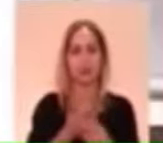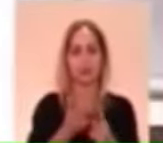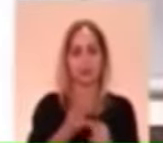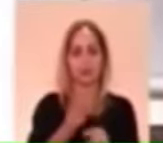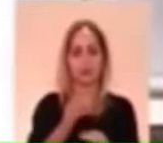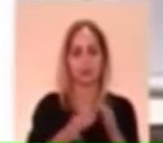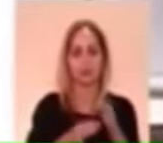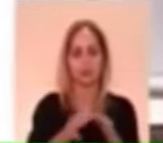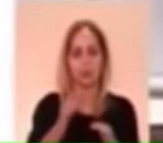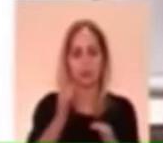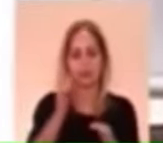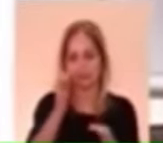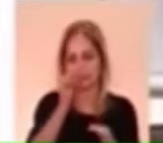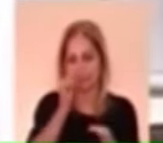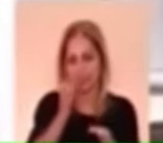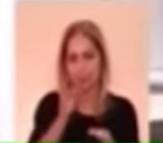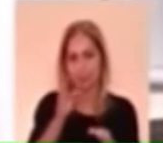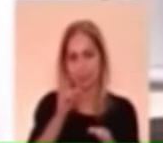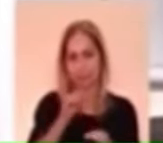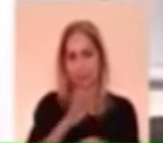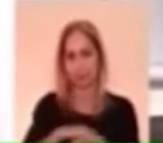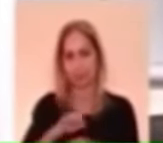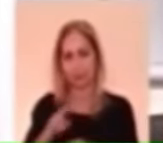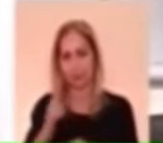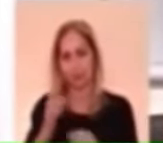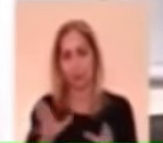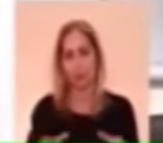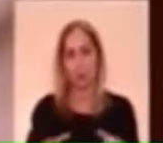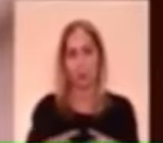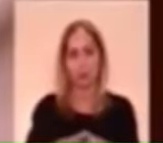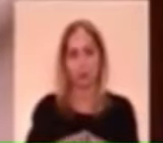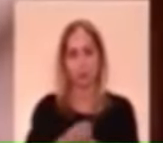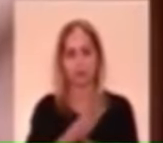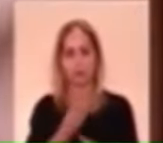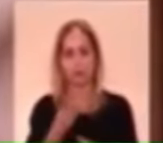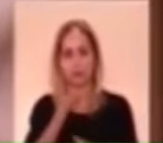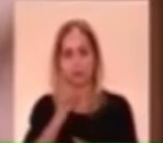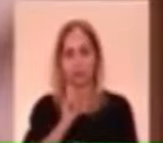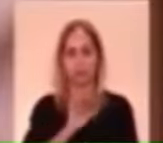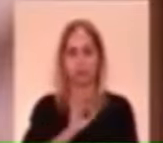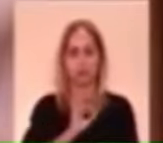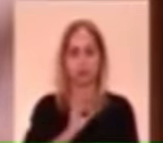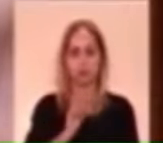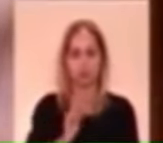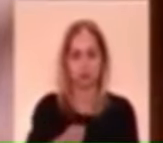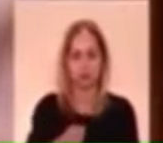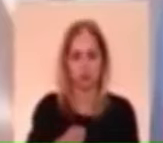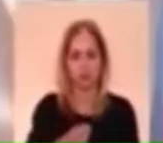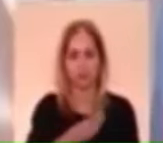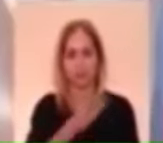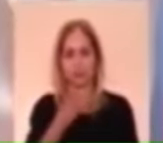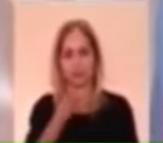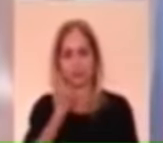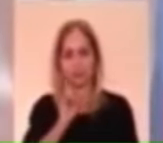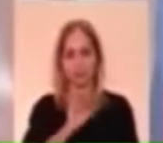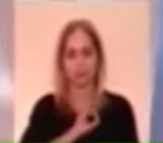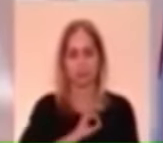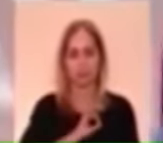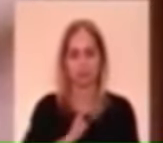elétricos deixaram de ser aplicados há relativamente pouco tempo nos Estados Unidos precisamente porque era uma situação